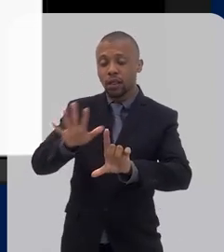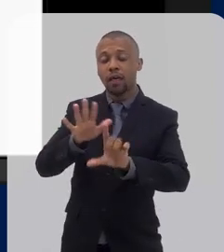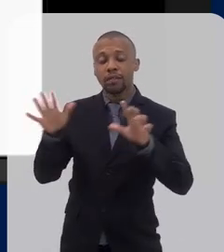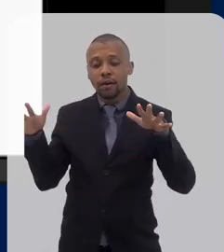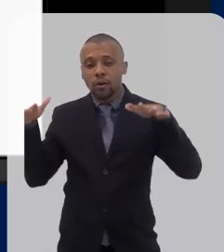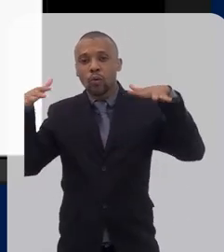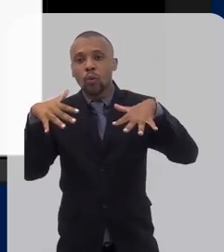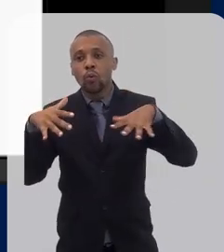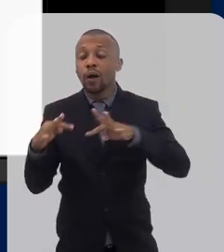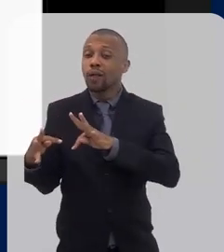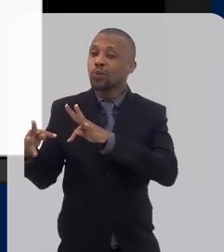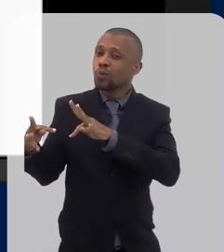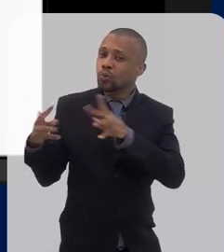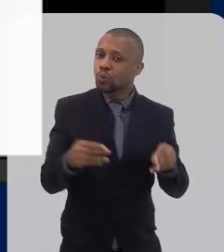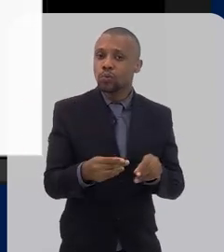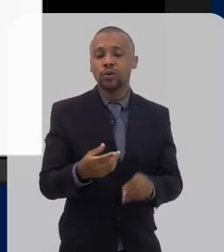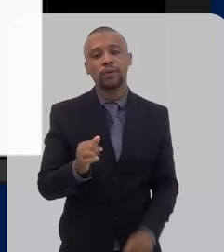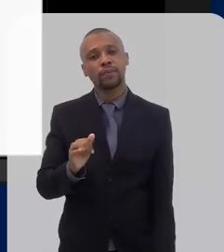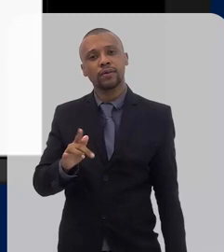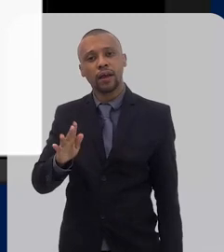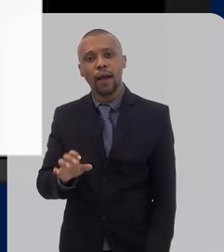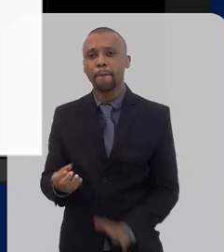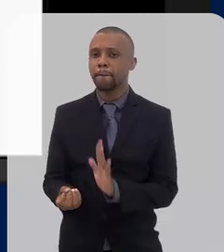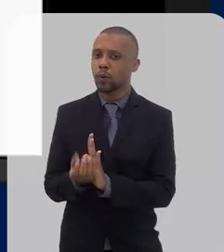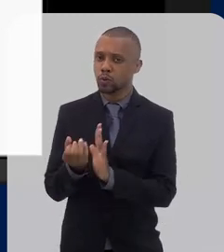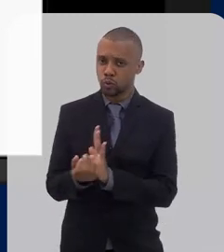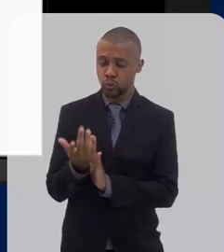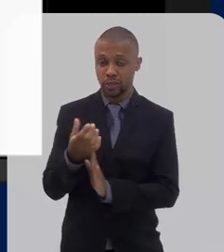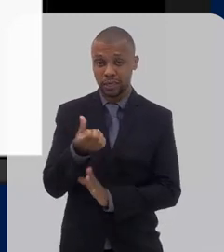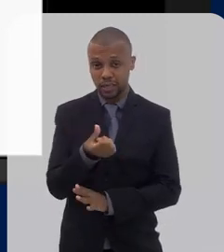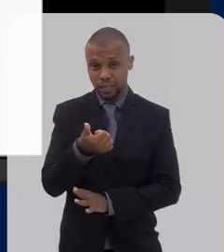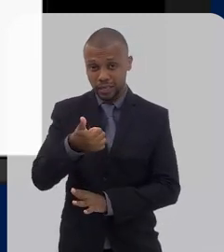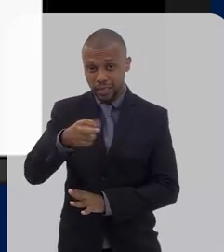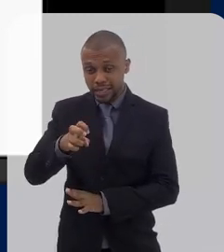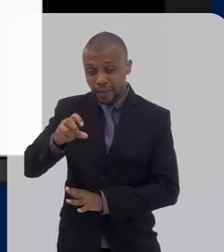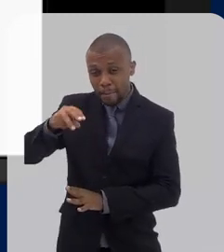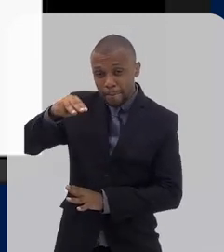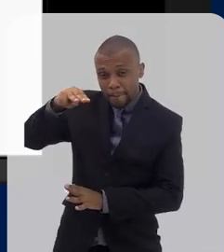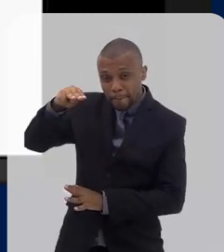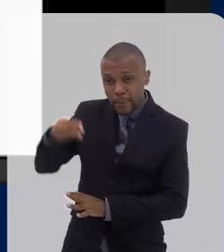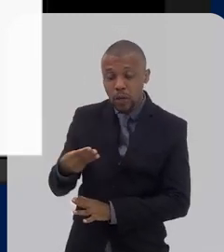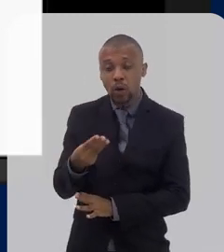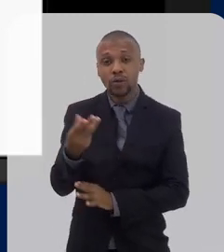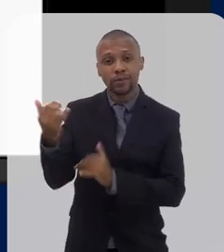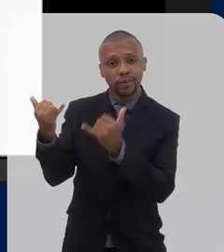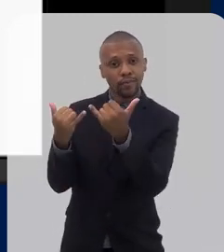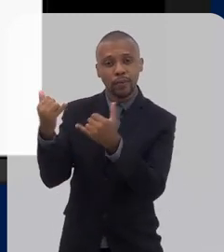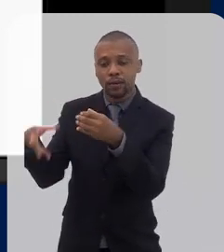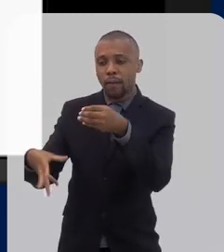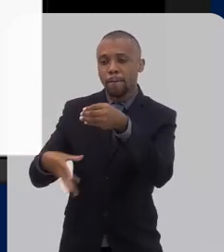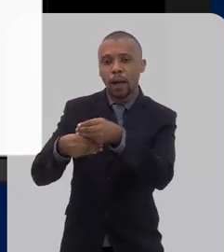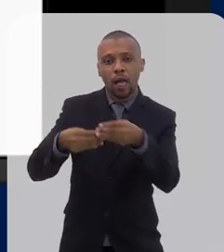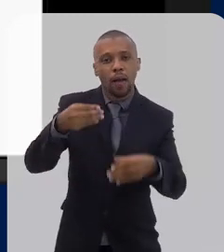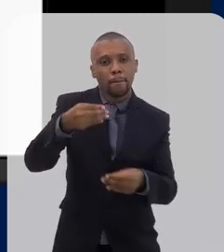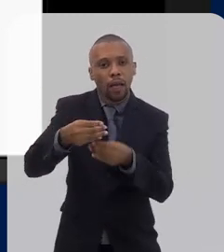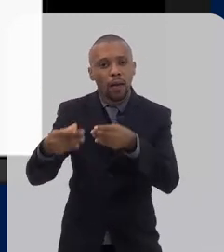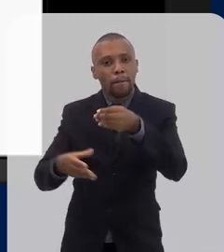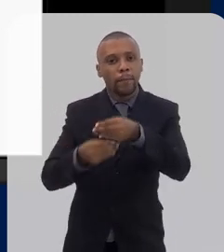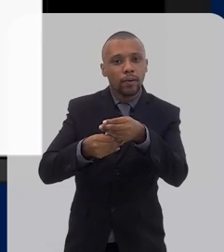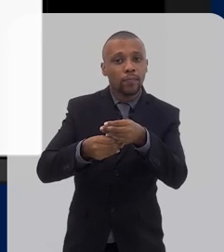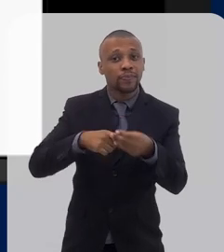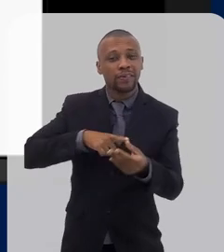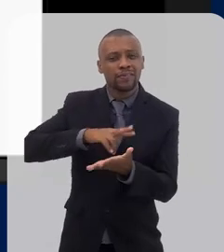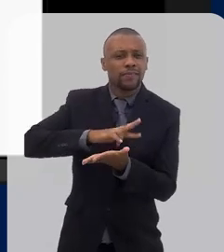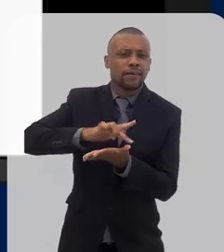que o IBGE produz. Tem mais ou menos hoje 615 milhões de informações agregadas. A gente tem para os